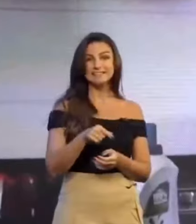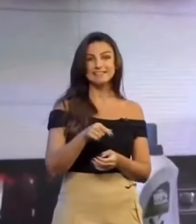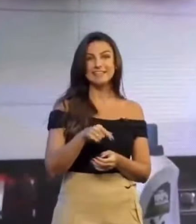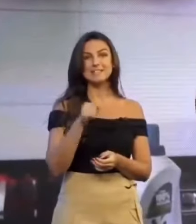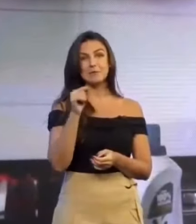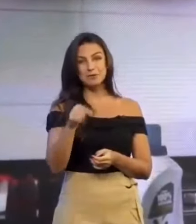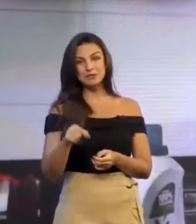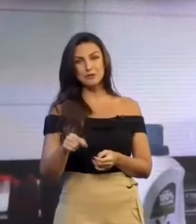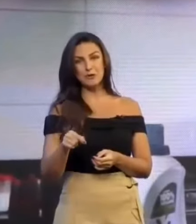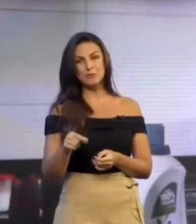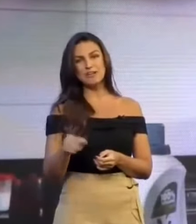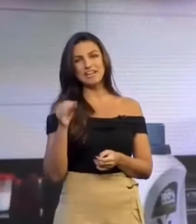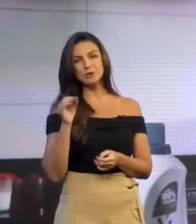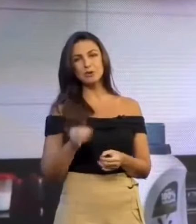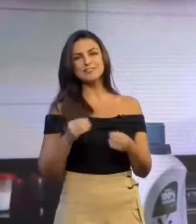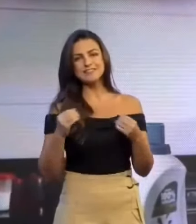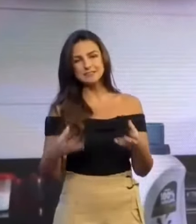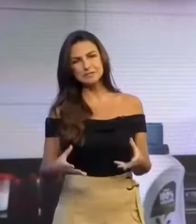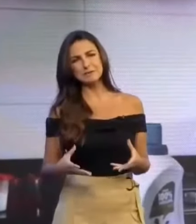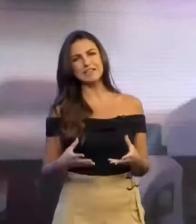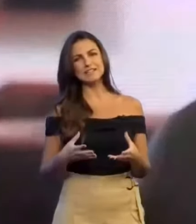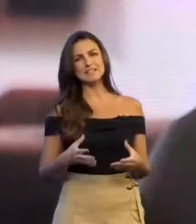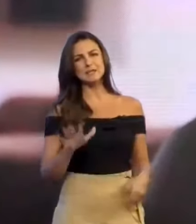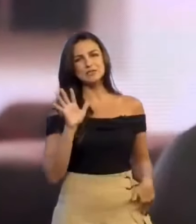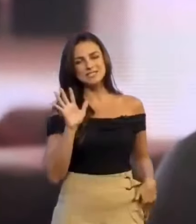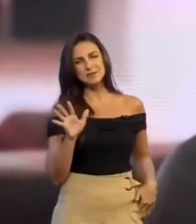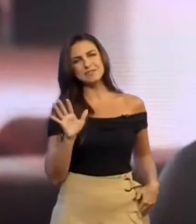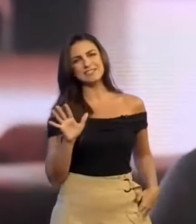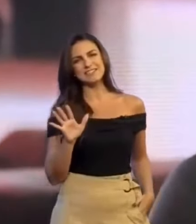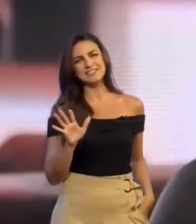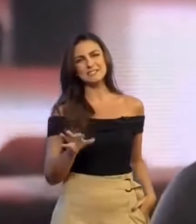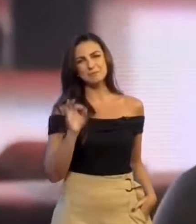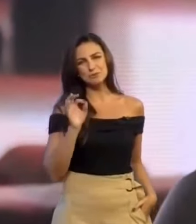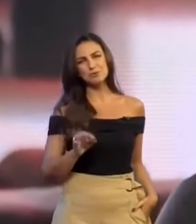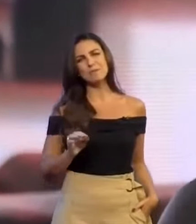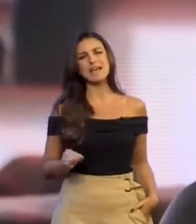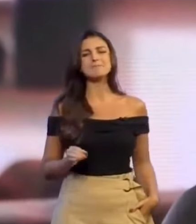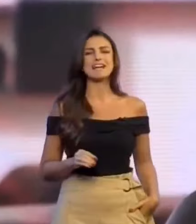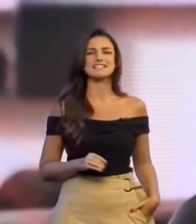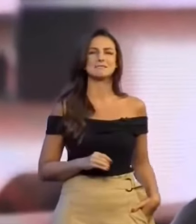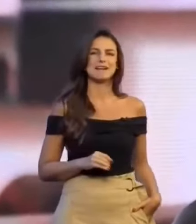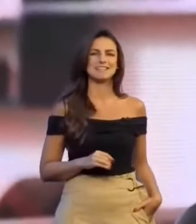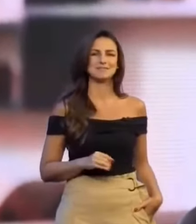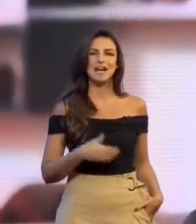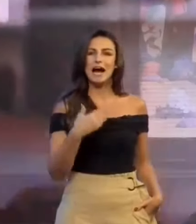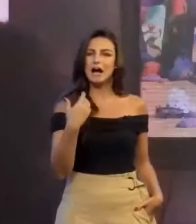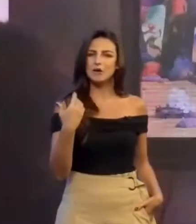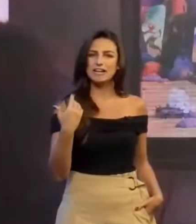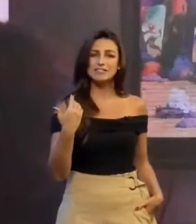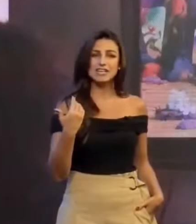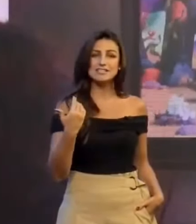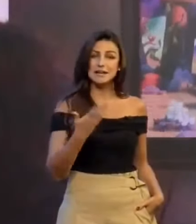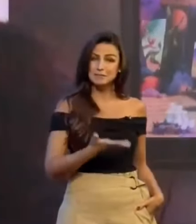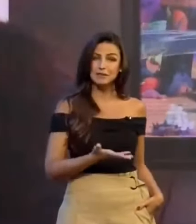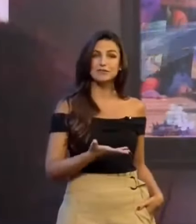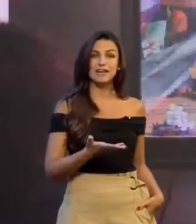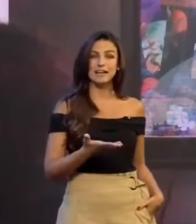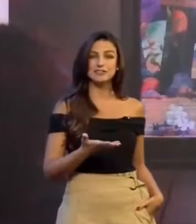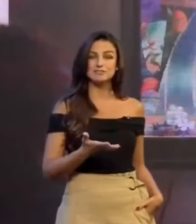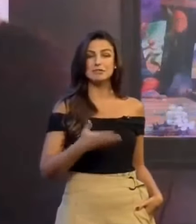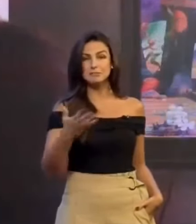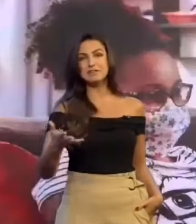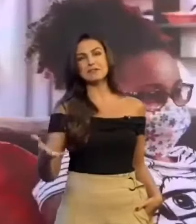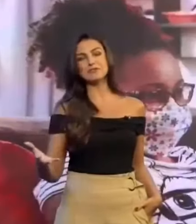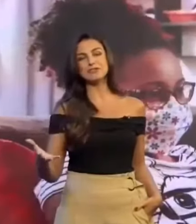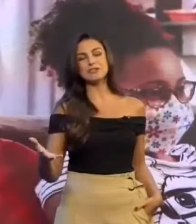para a Aline, que recebeu o kit Omo e adorou tanto a experiência que deu 5 estrelas para o Super App Casas Bahia. Agora ela já sabe da